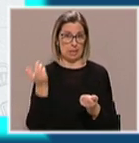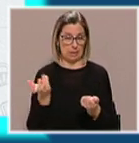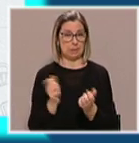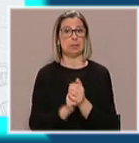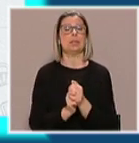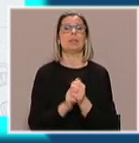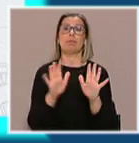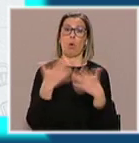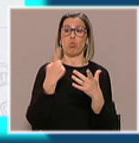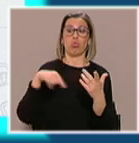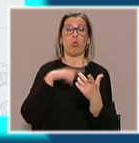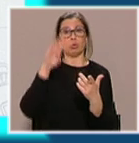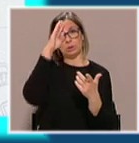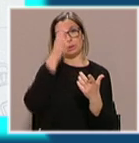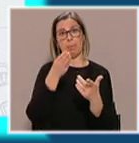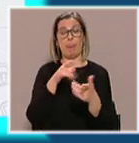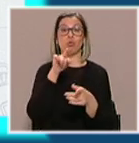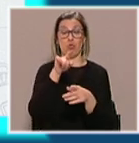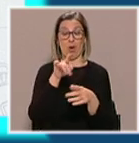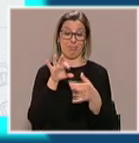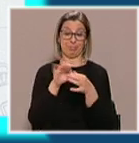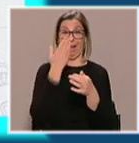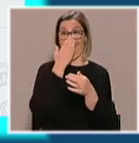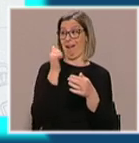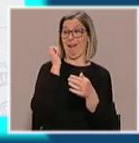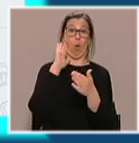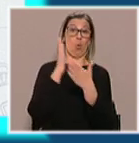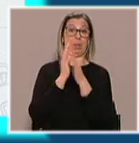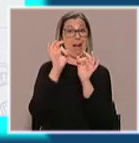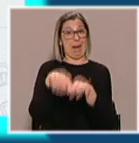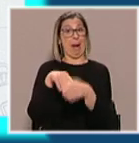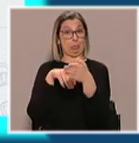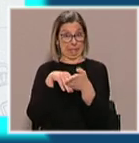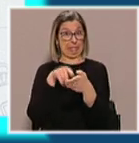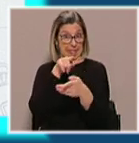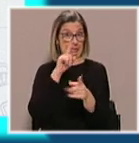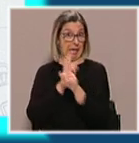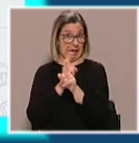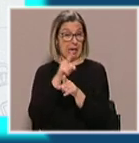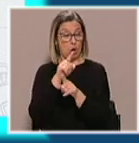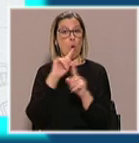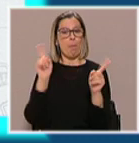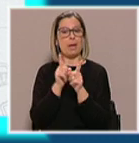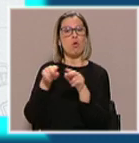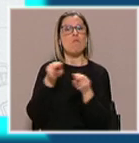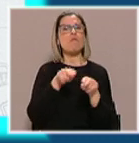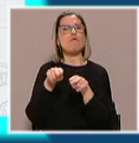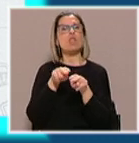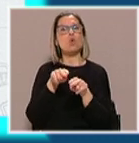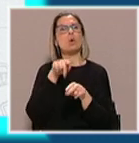bem, todos nós sabemos, e foi por aí que terminámos a aula anterior, visualizando um pequeno vídeo que